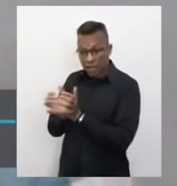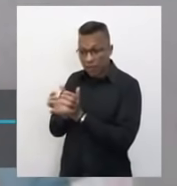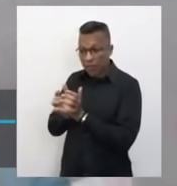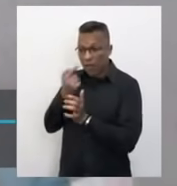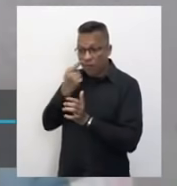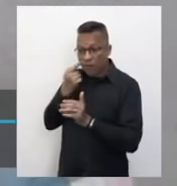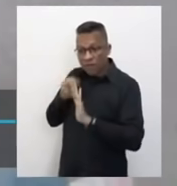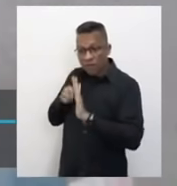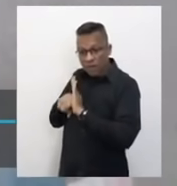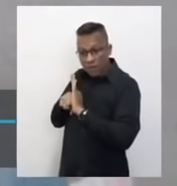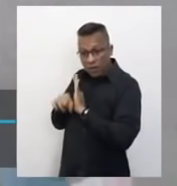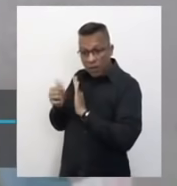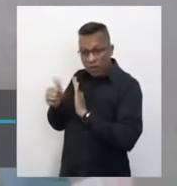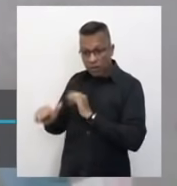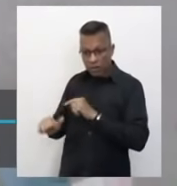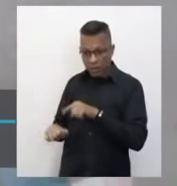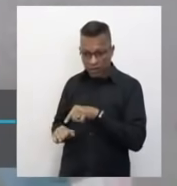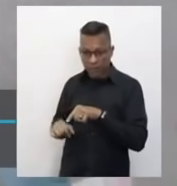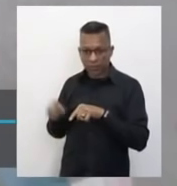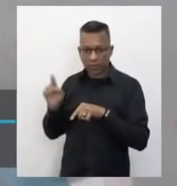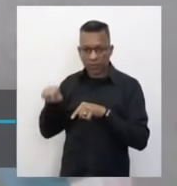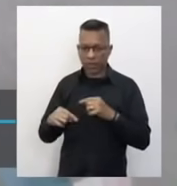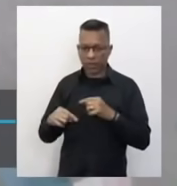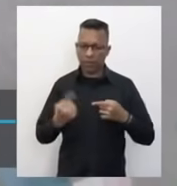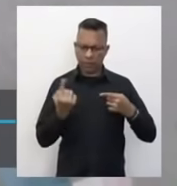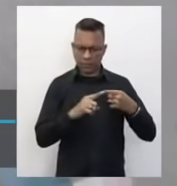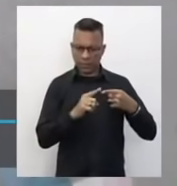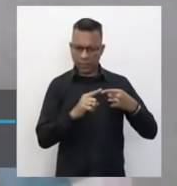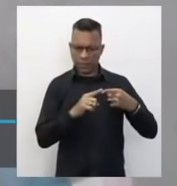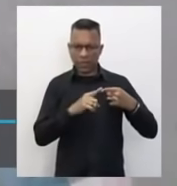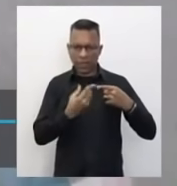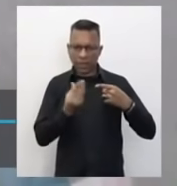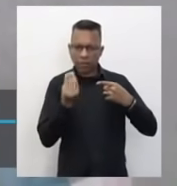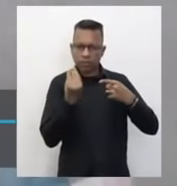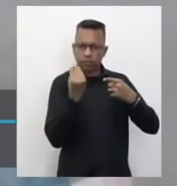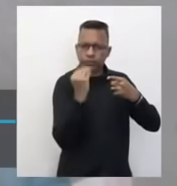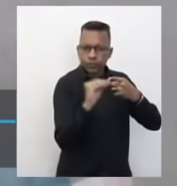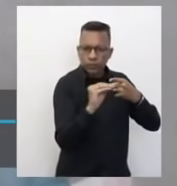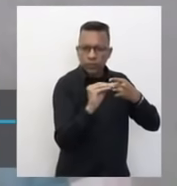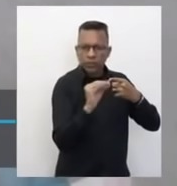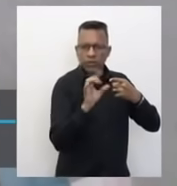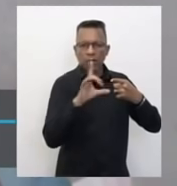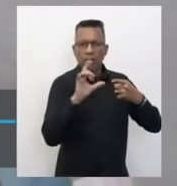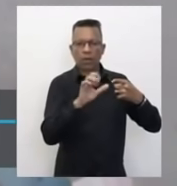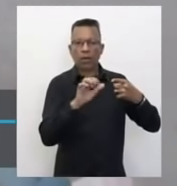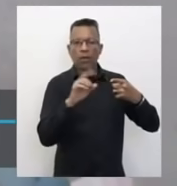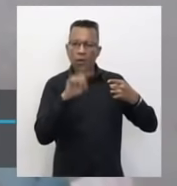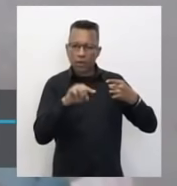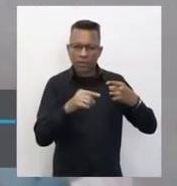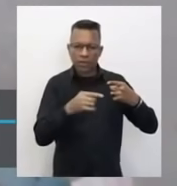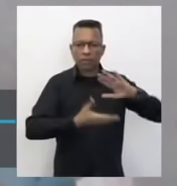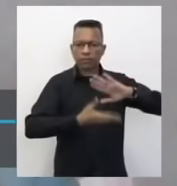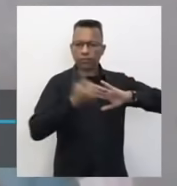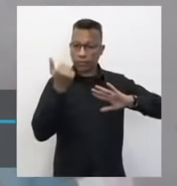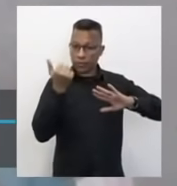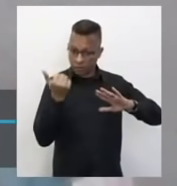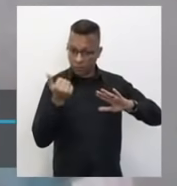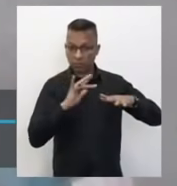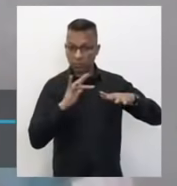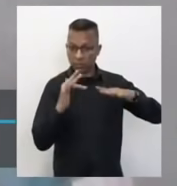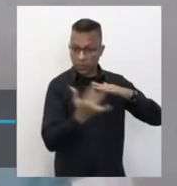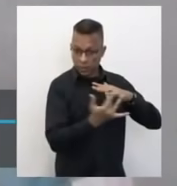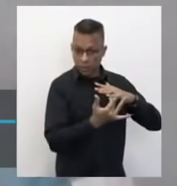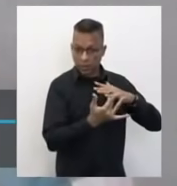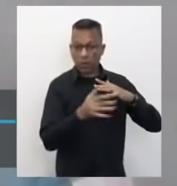pode acontecer? Primeiro, que aquele post ou aquela postagem que você colocou pode ser retirada do ar, ou